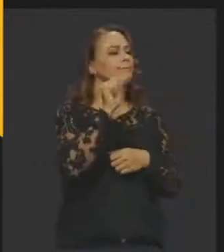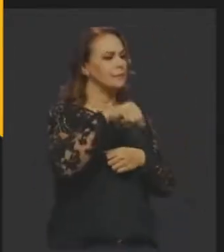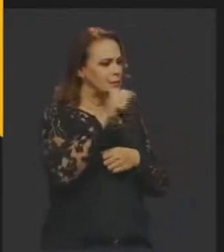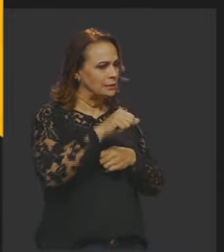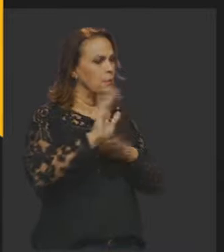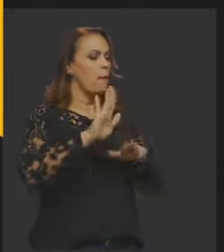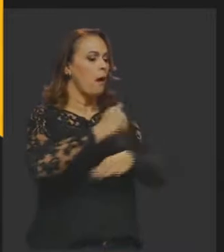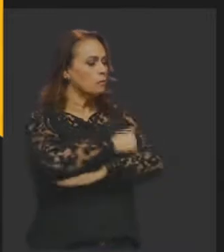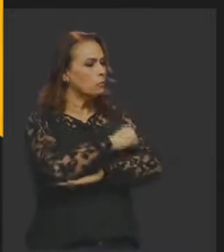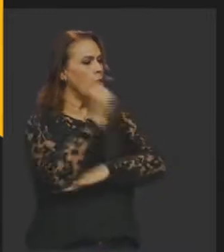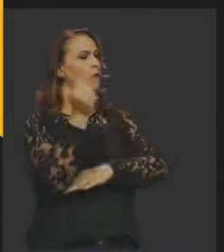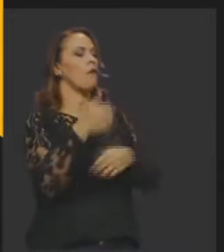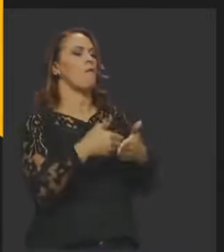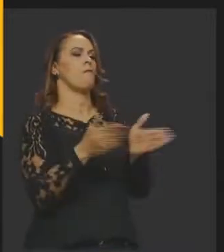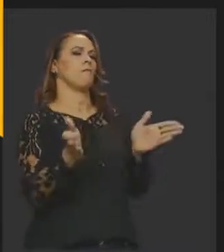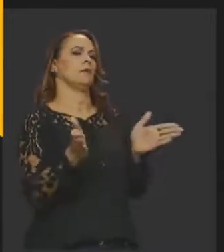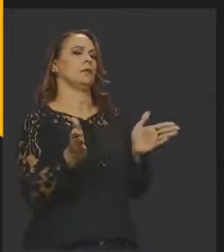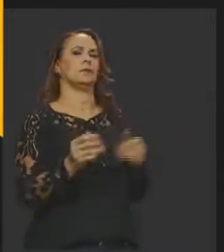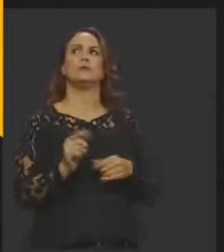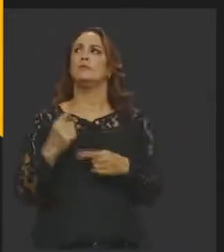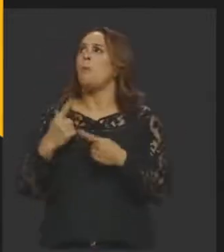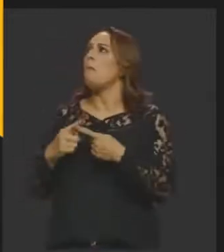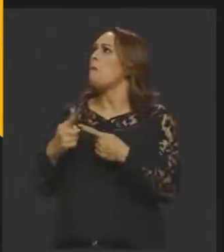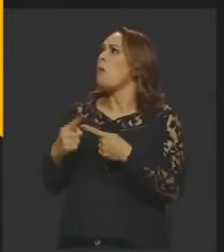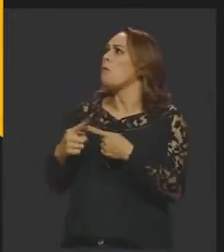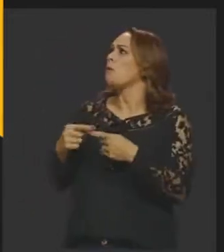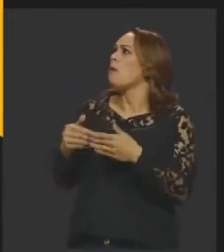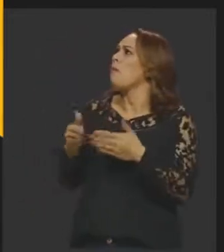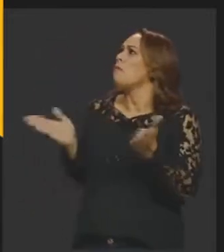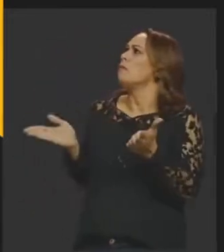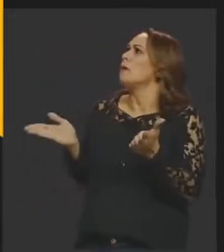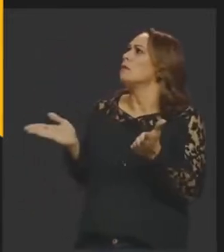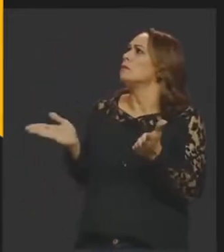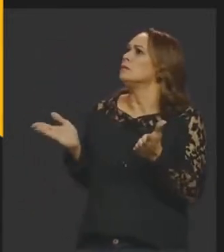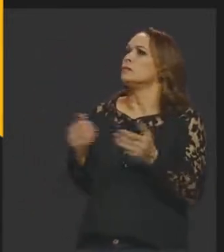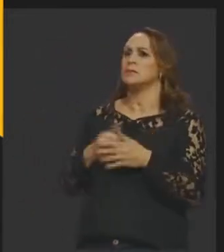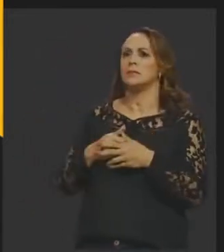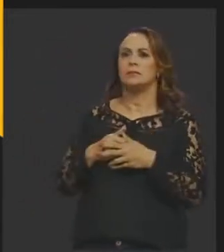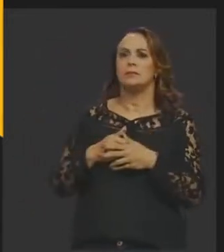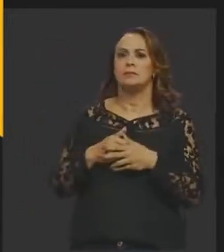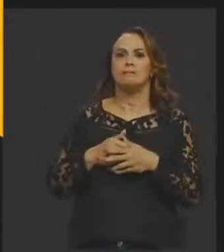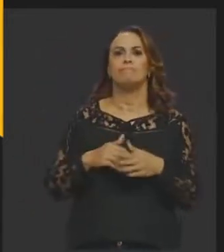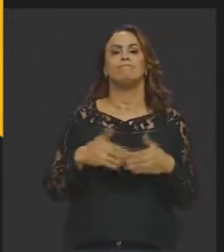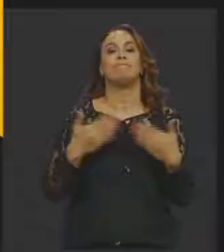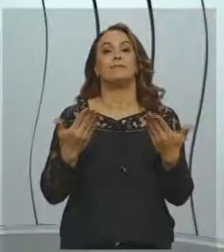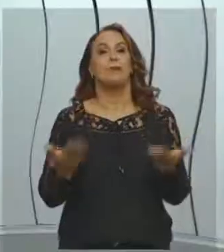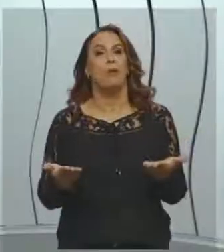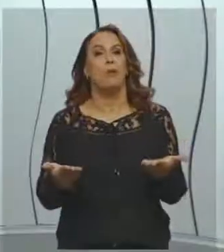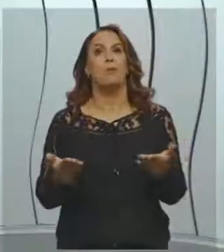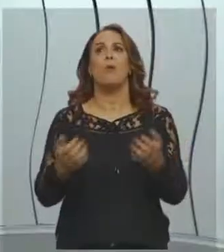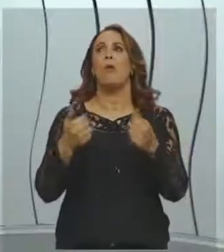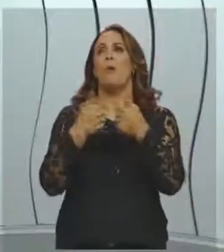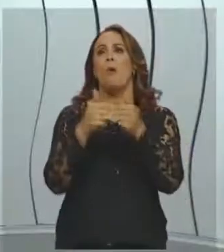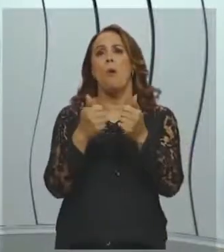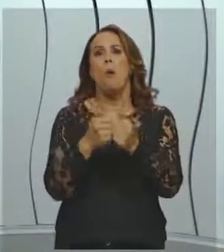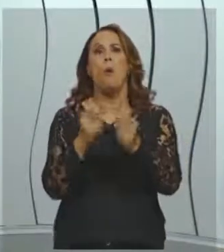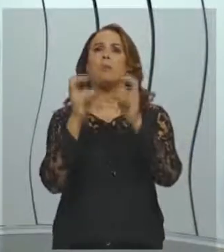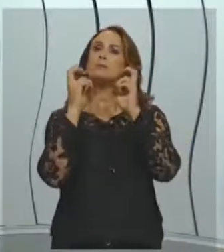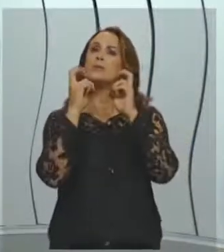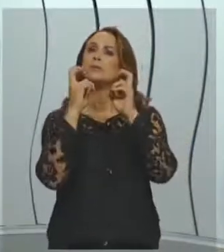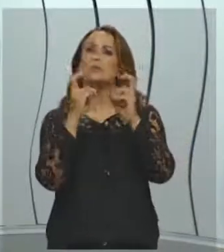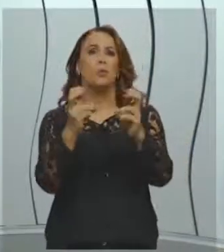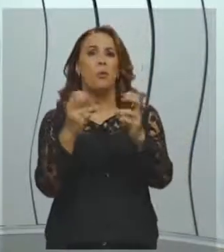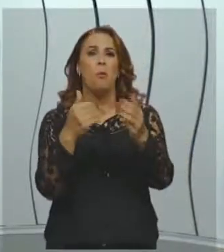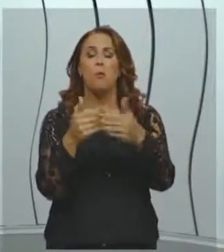não devemos fechar a janela do ônibus lotado? Seja o ônibus, seja o metrô, seja algum local com